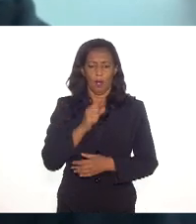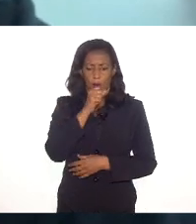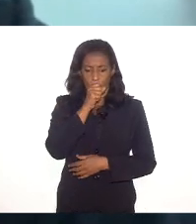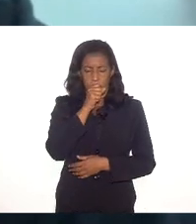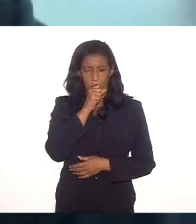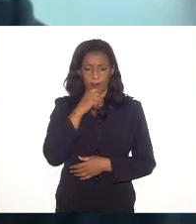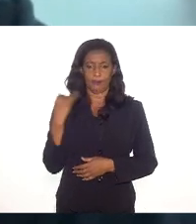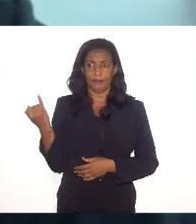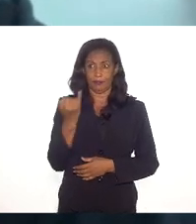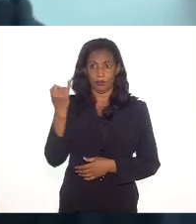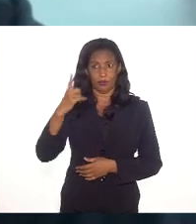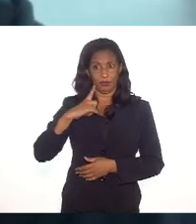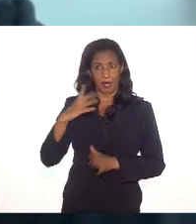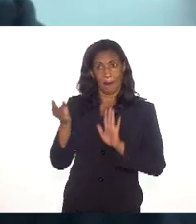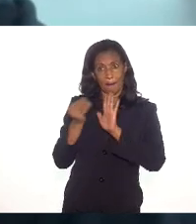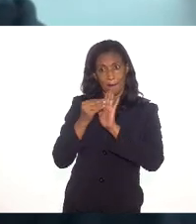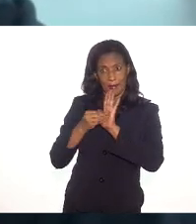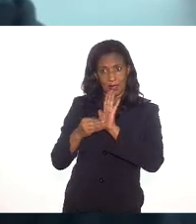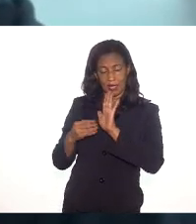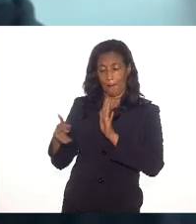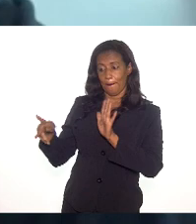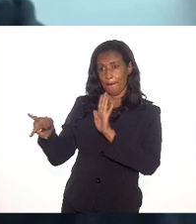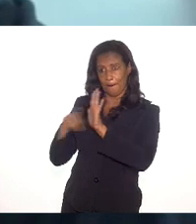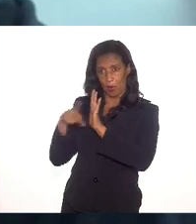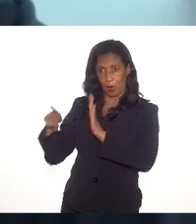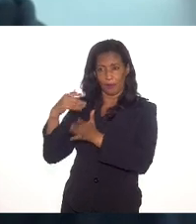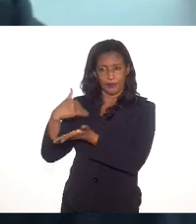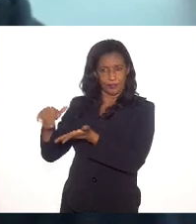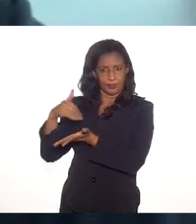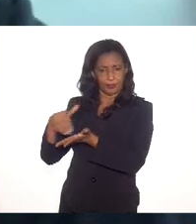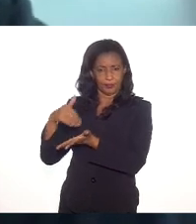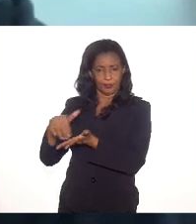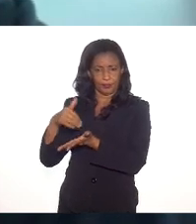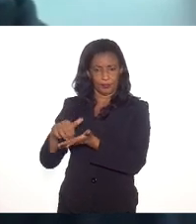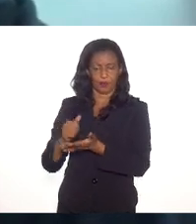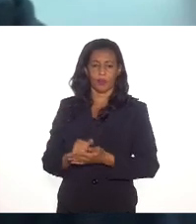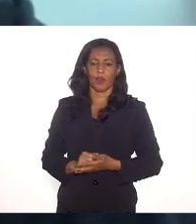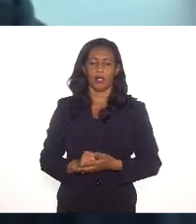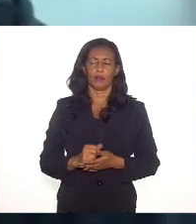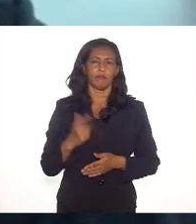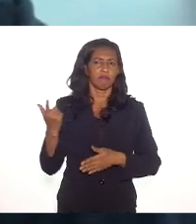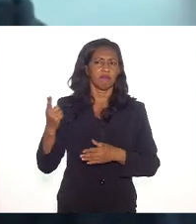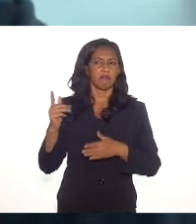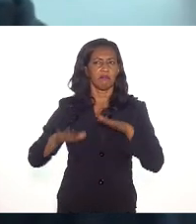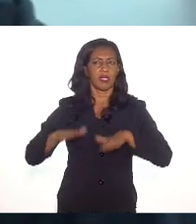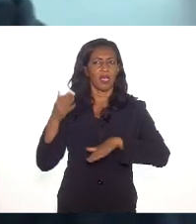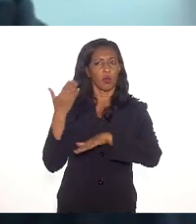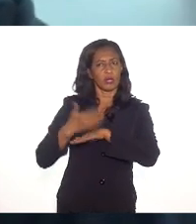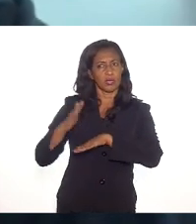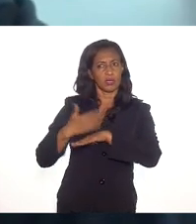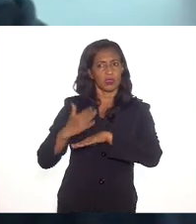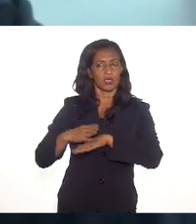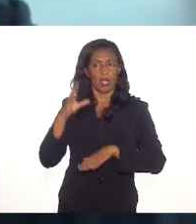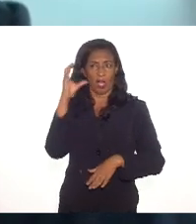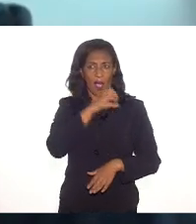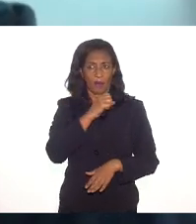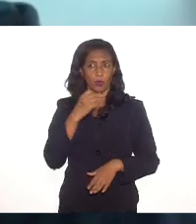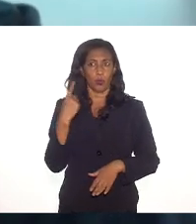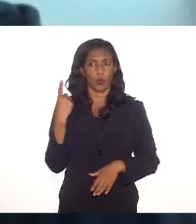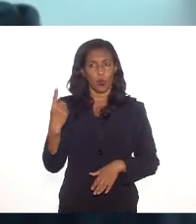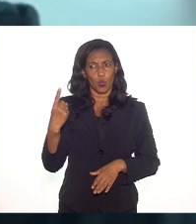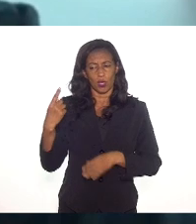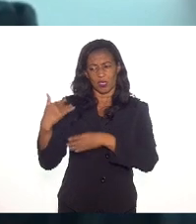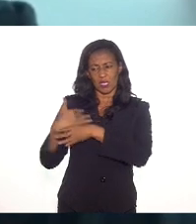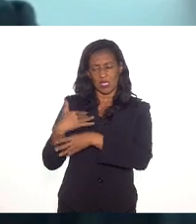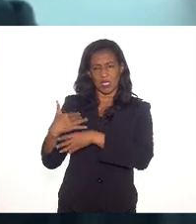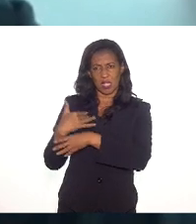parecer técnico da Secretaria sobre, pelo que eu, num exercício muito rápido aqui, a única cidade que adota esse tipo